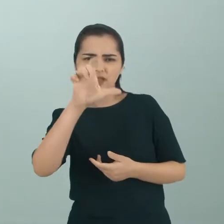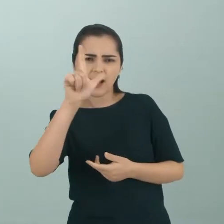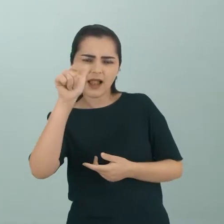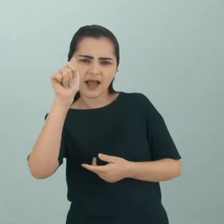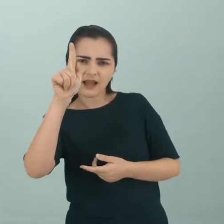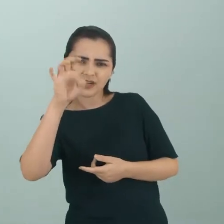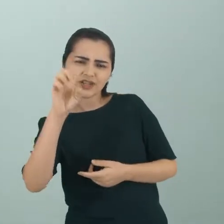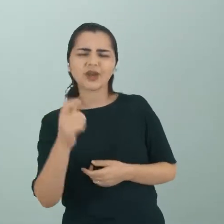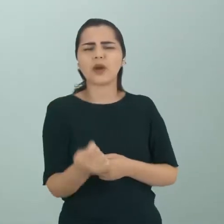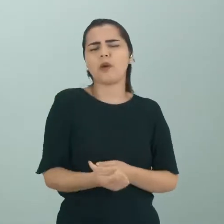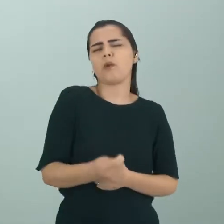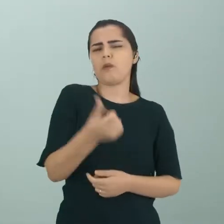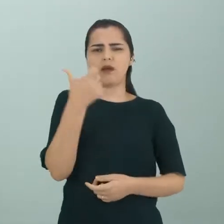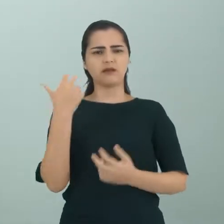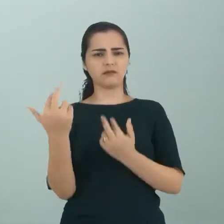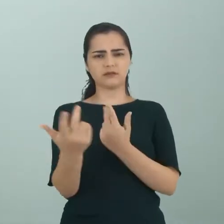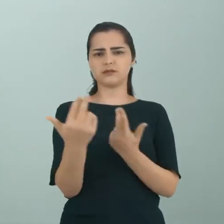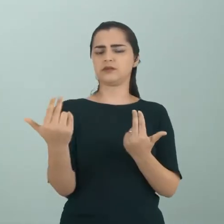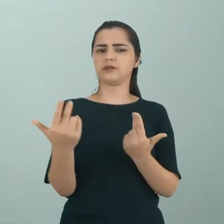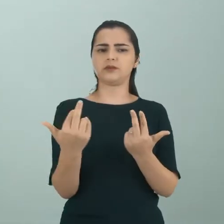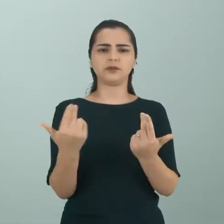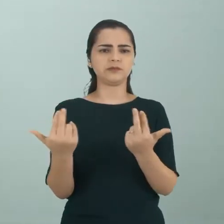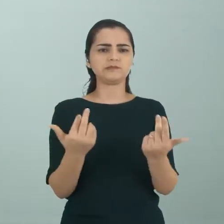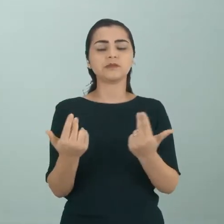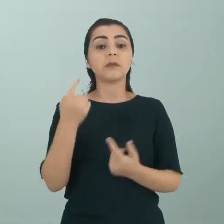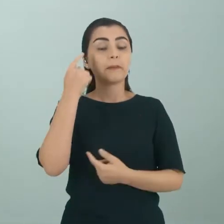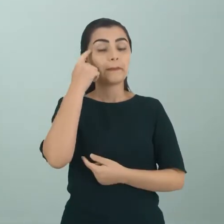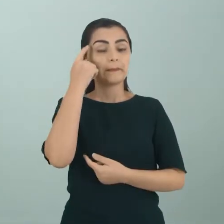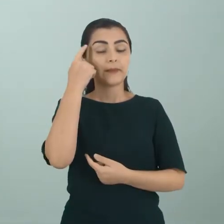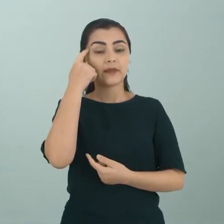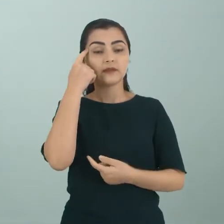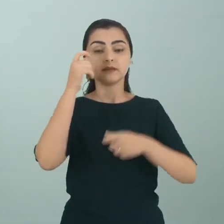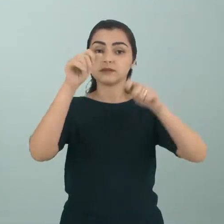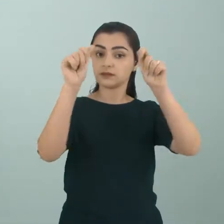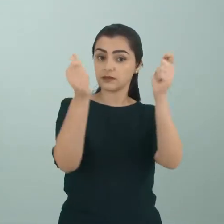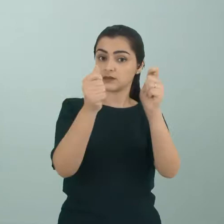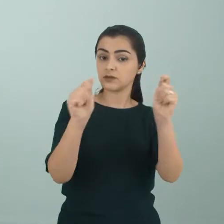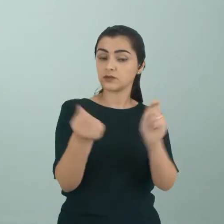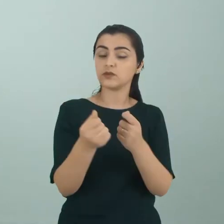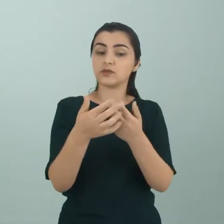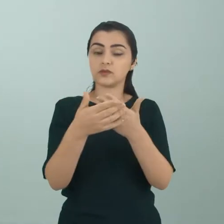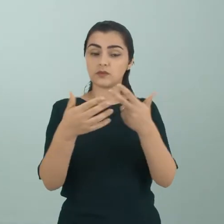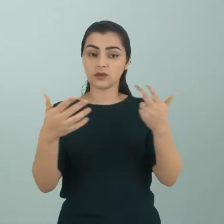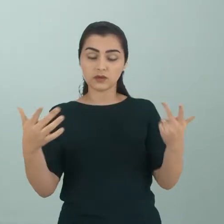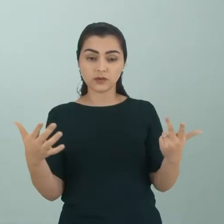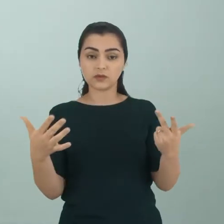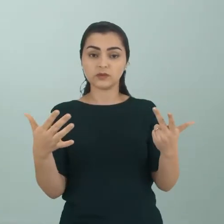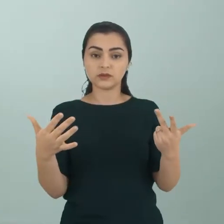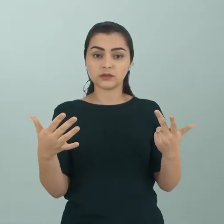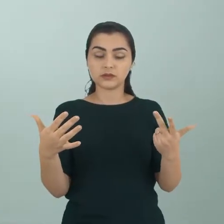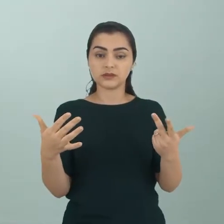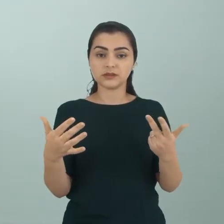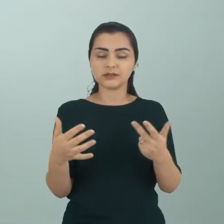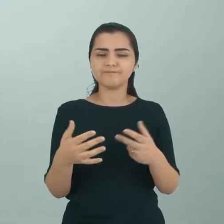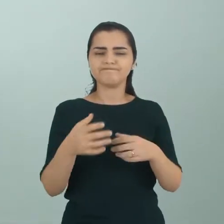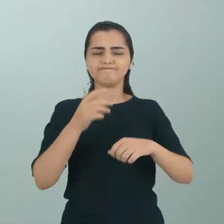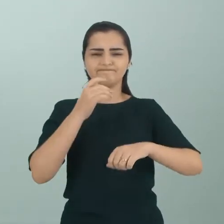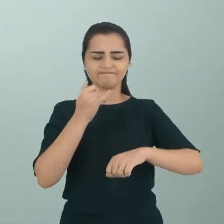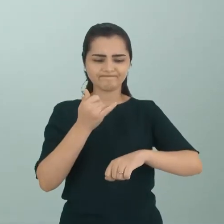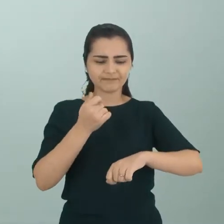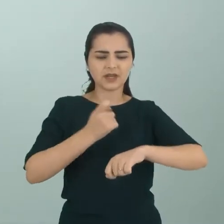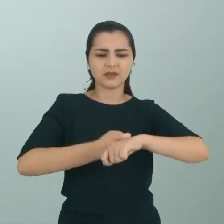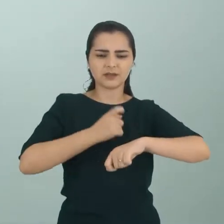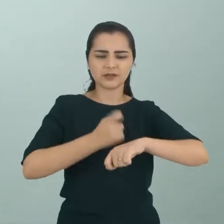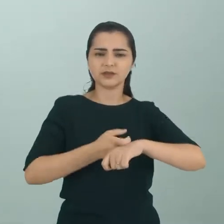Quase. Na escultura, a gente pensa num material mas não tão maleável